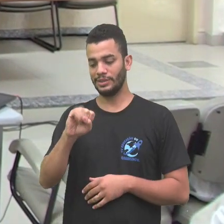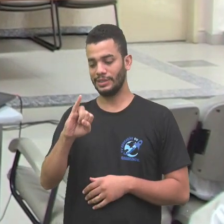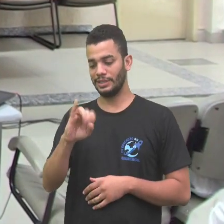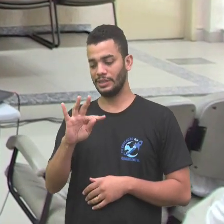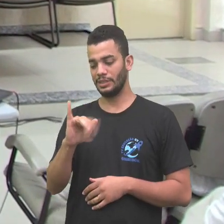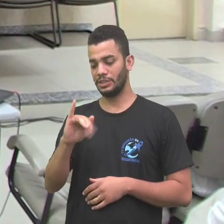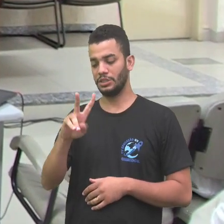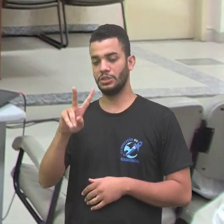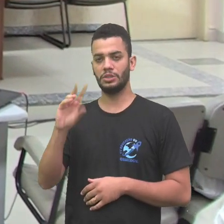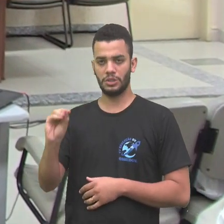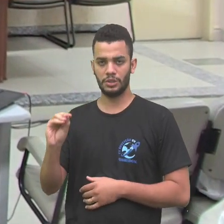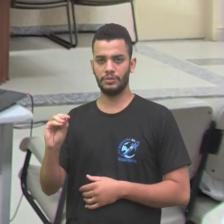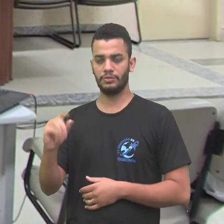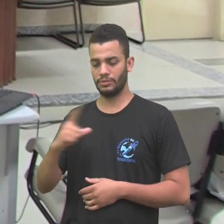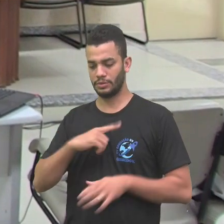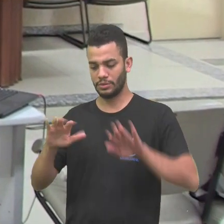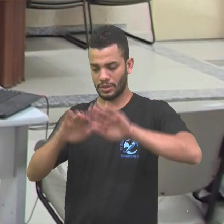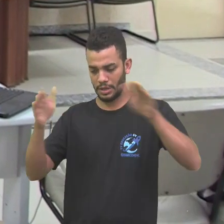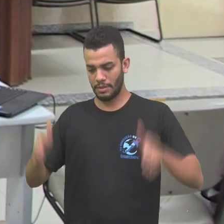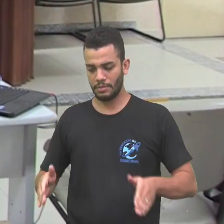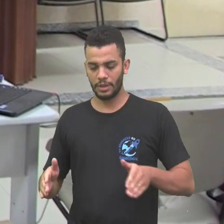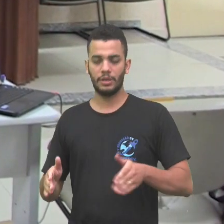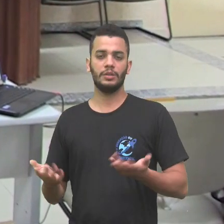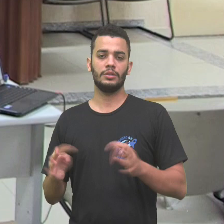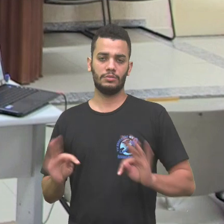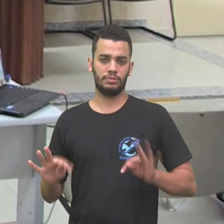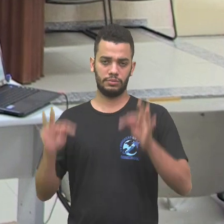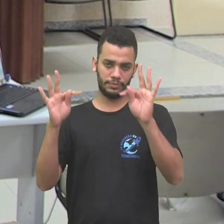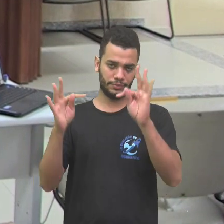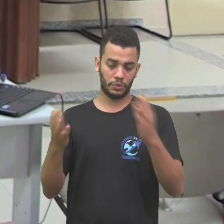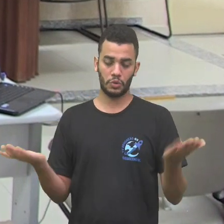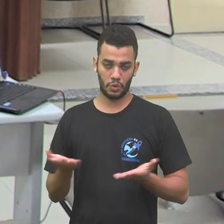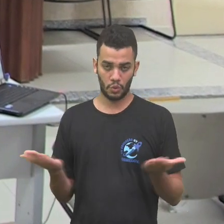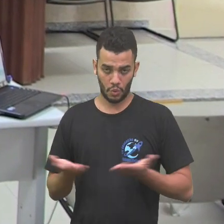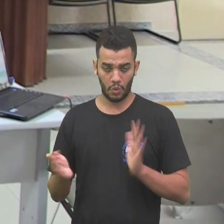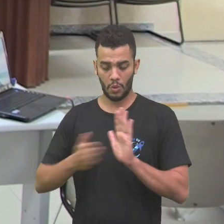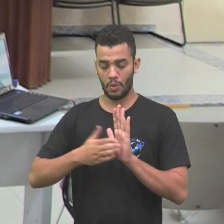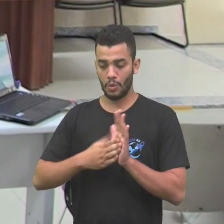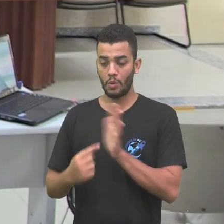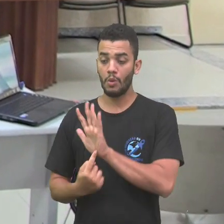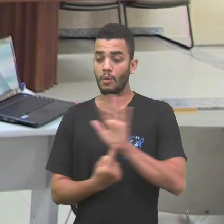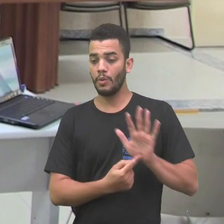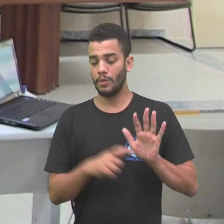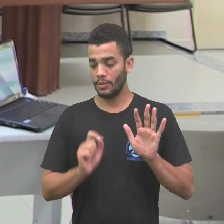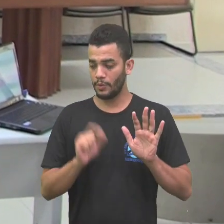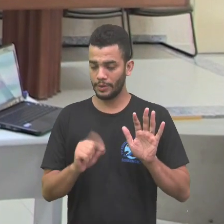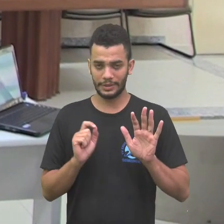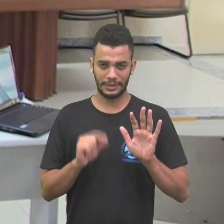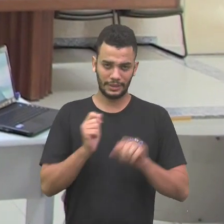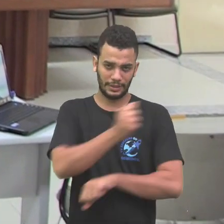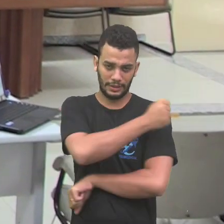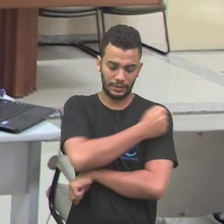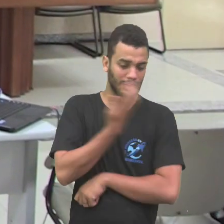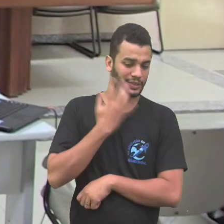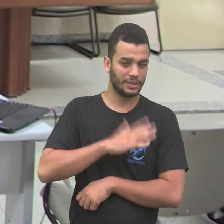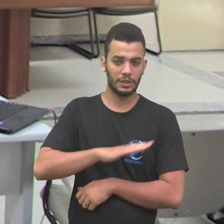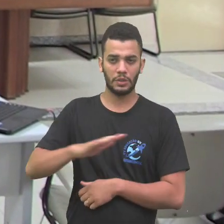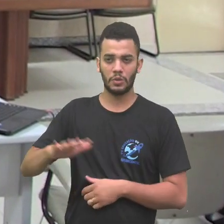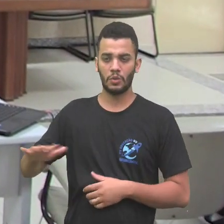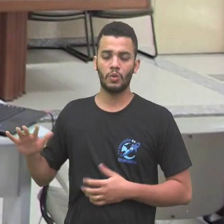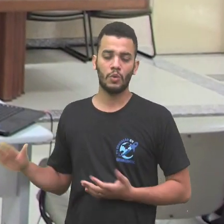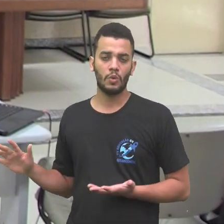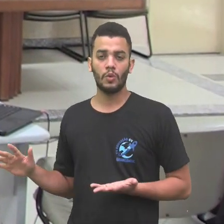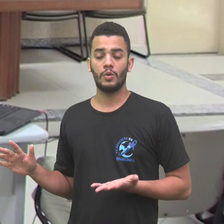mostra a qualidade que esse projeto tem na nossa educação. Nossos alunos, com 5 anos, no 5º